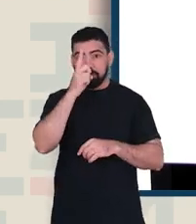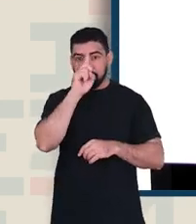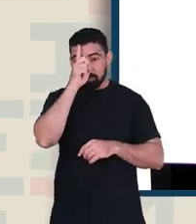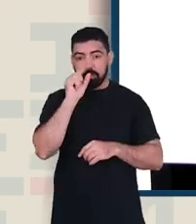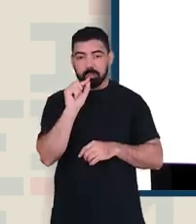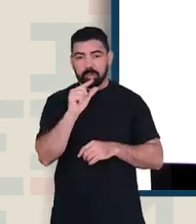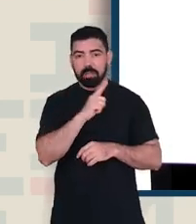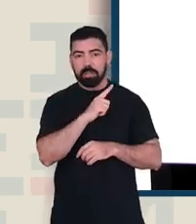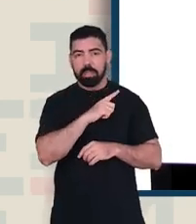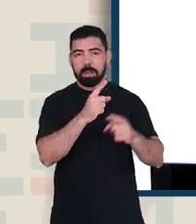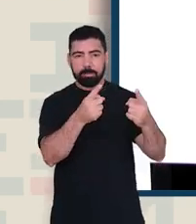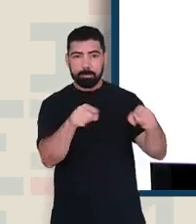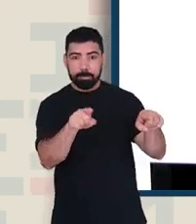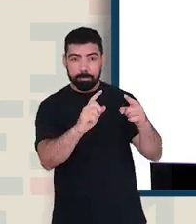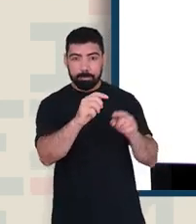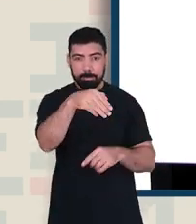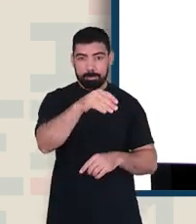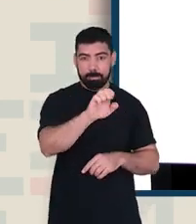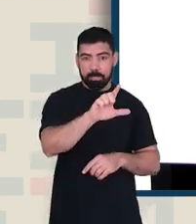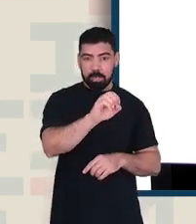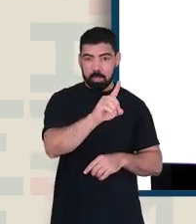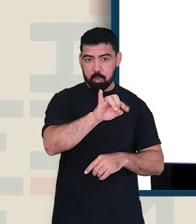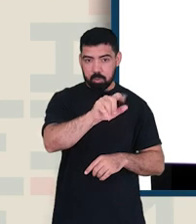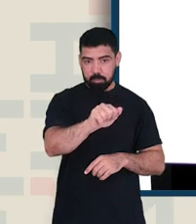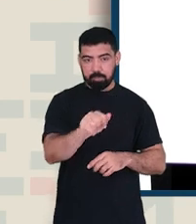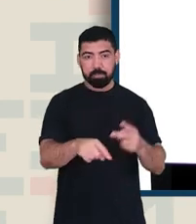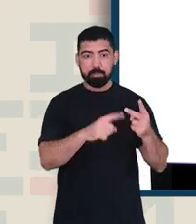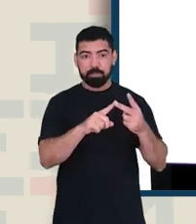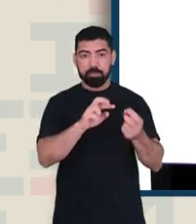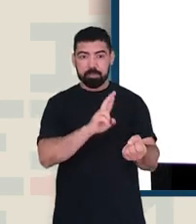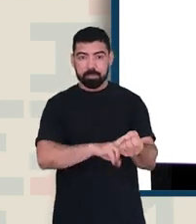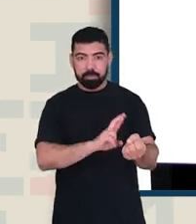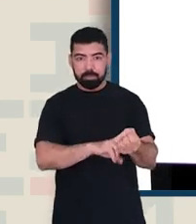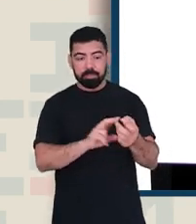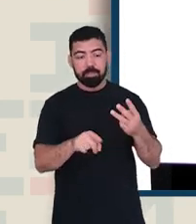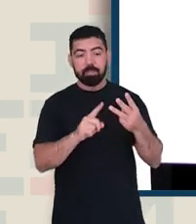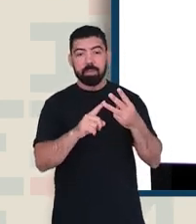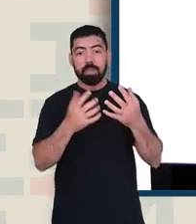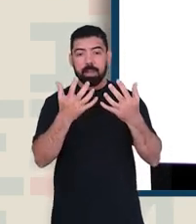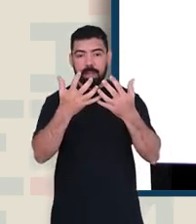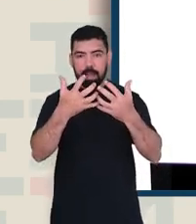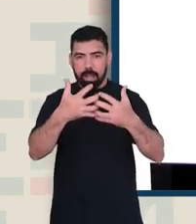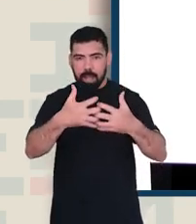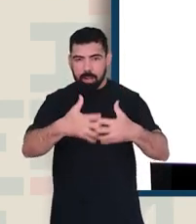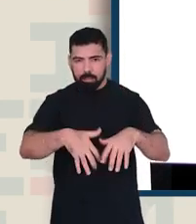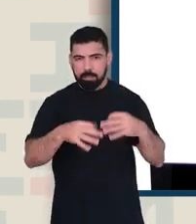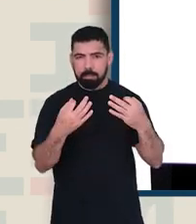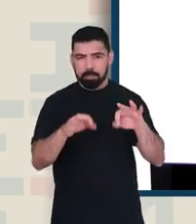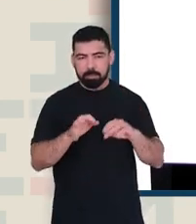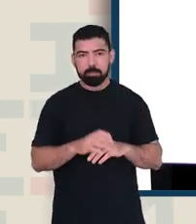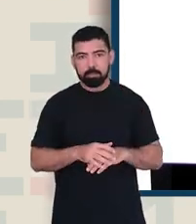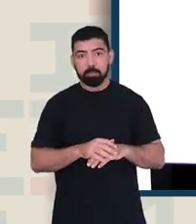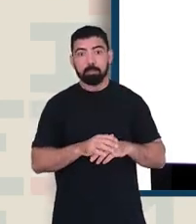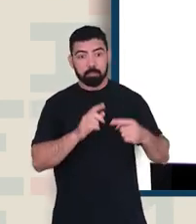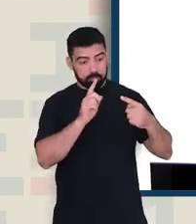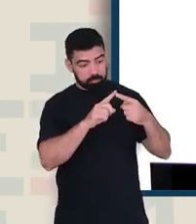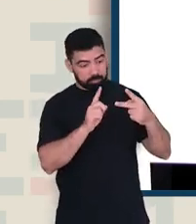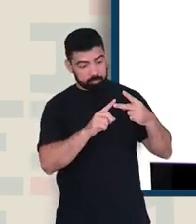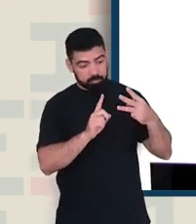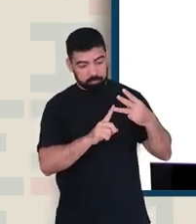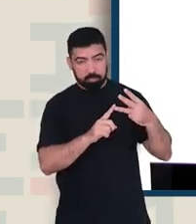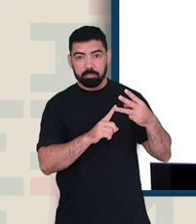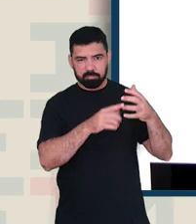de uma melodia, um ritmo, uma harmonia, e que